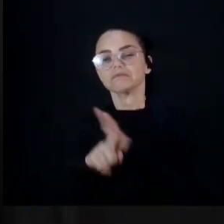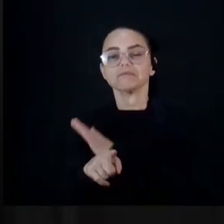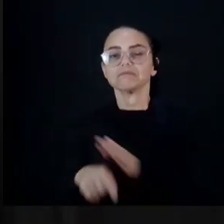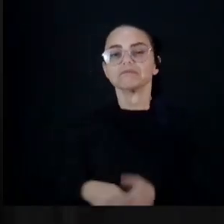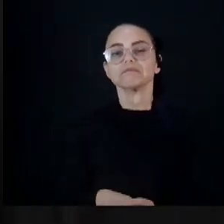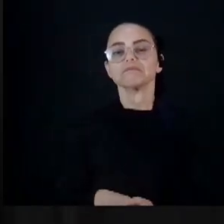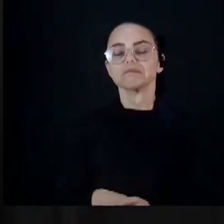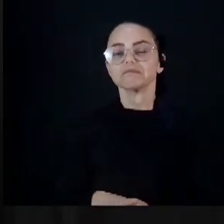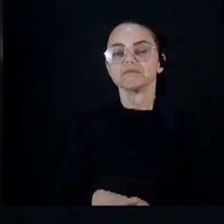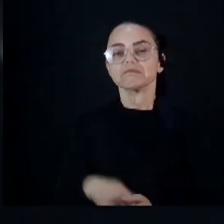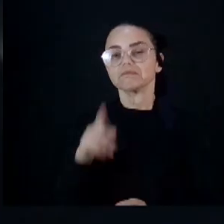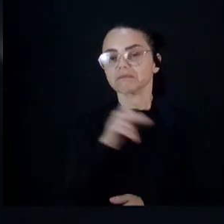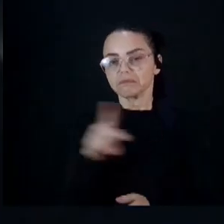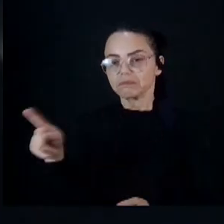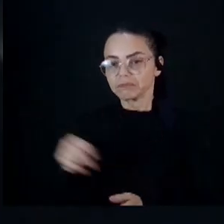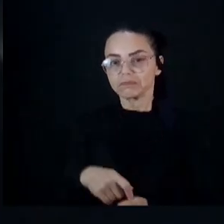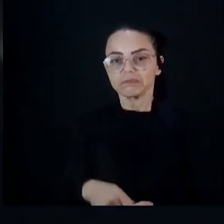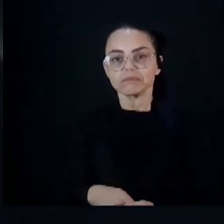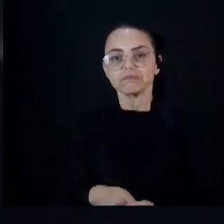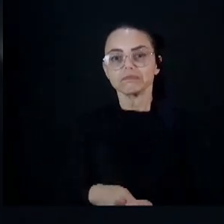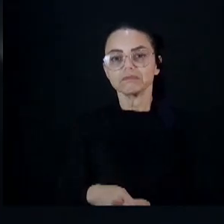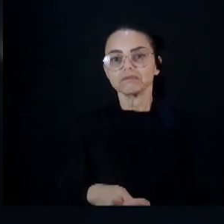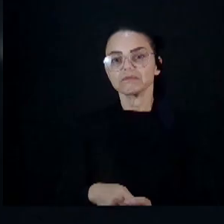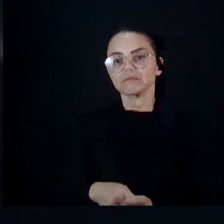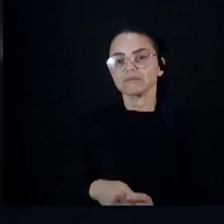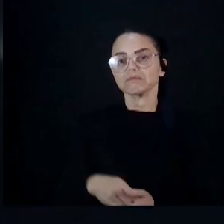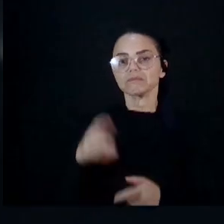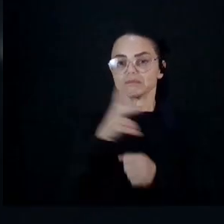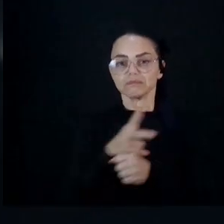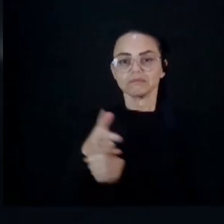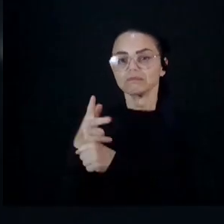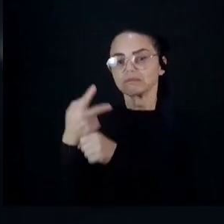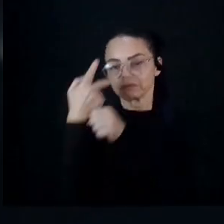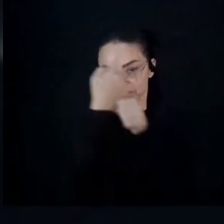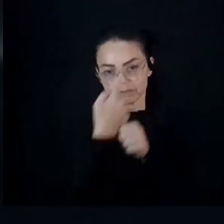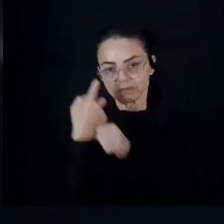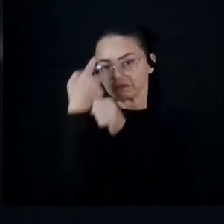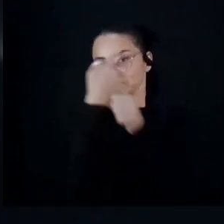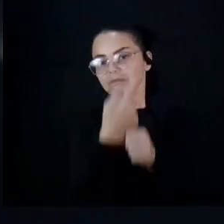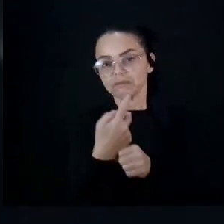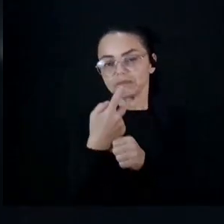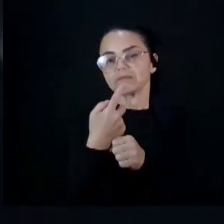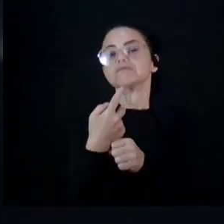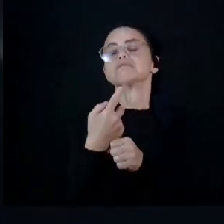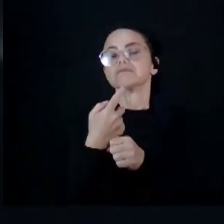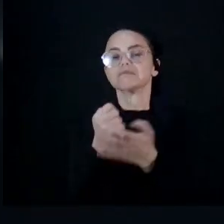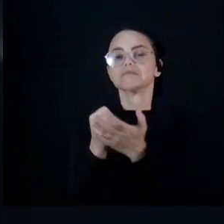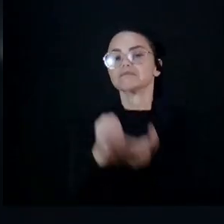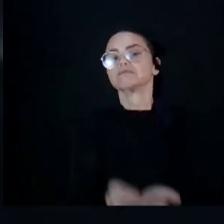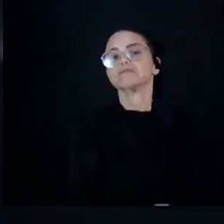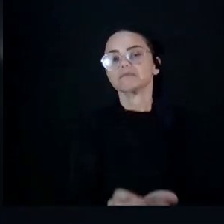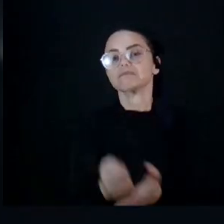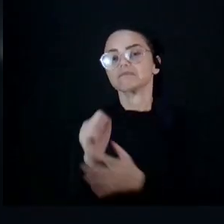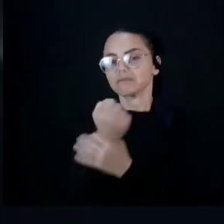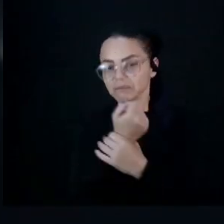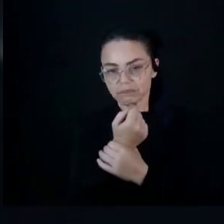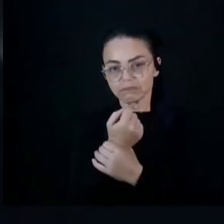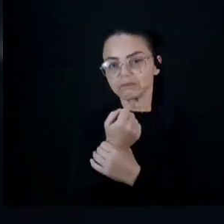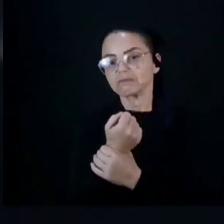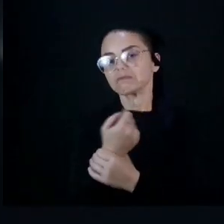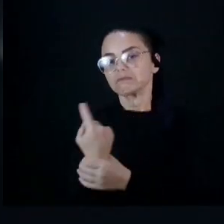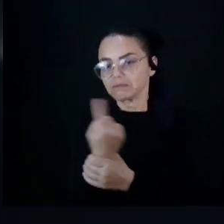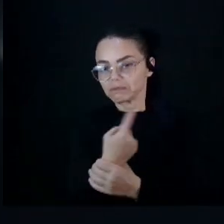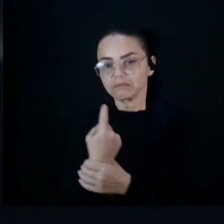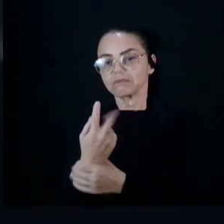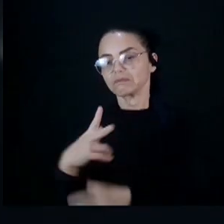para o professor? Câmeras com reconhecimento facial nos estádios ajudam na segurança. Mas e a nossa